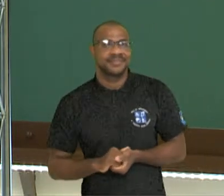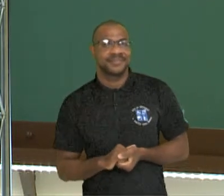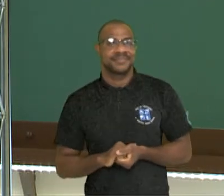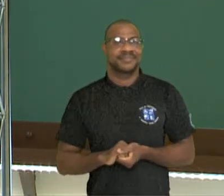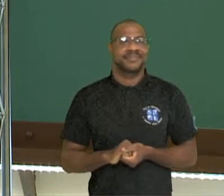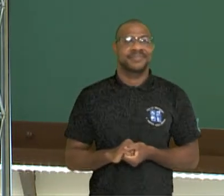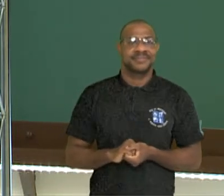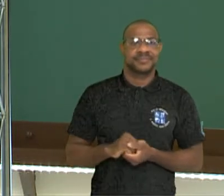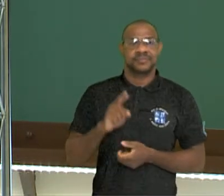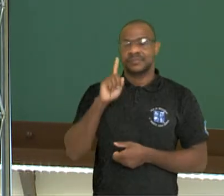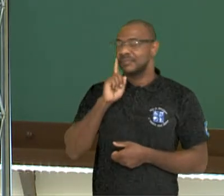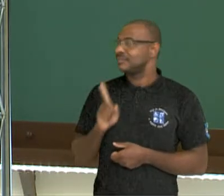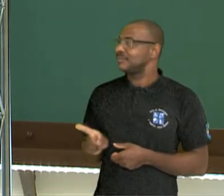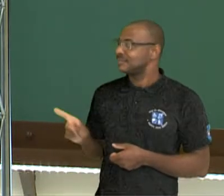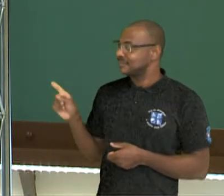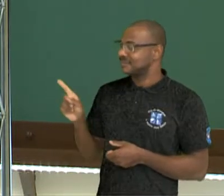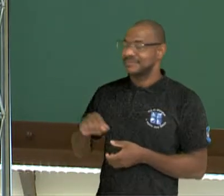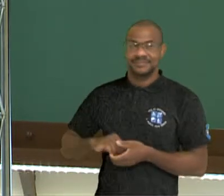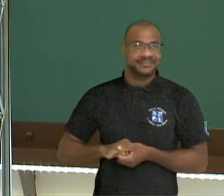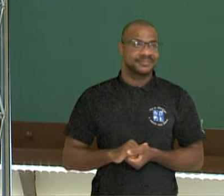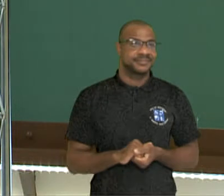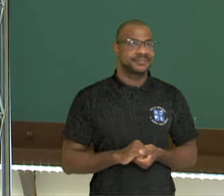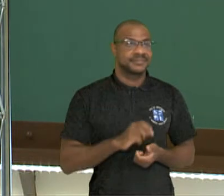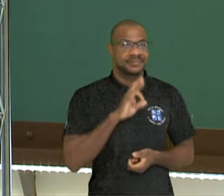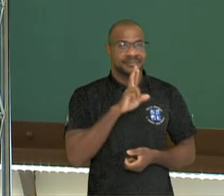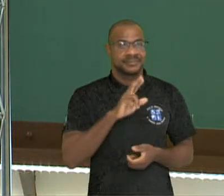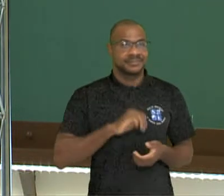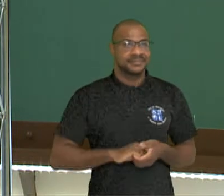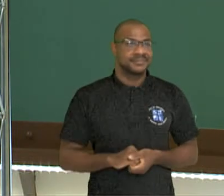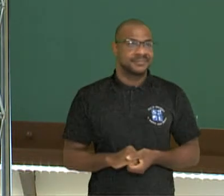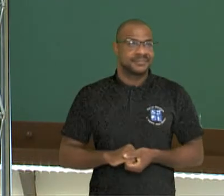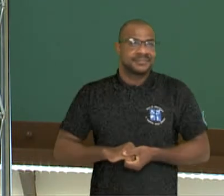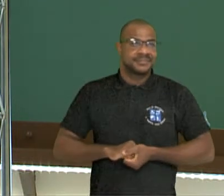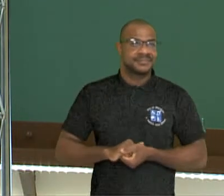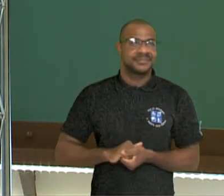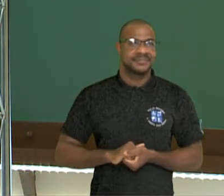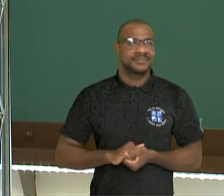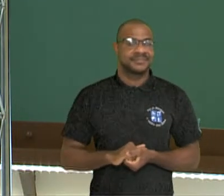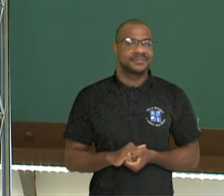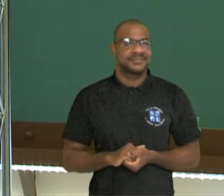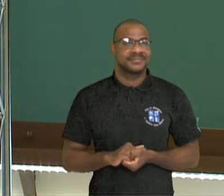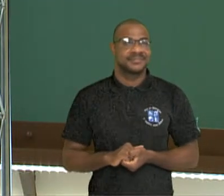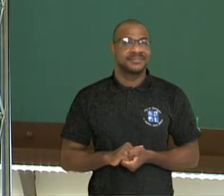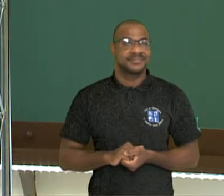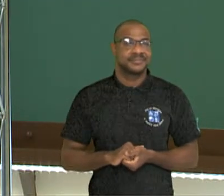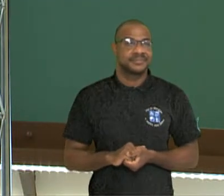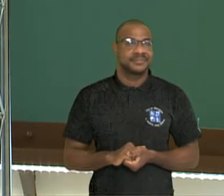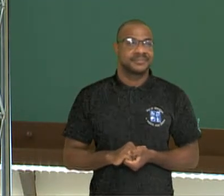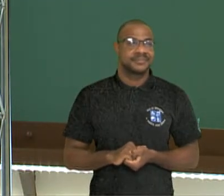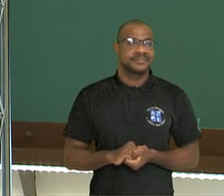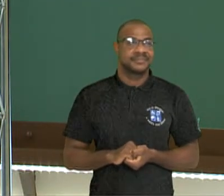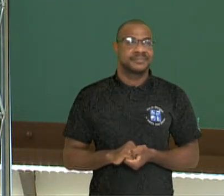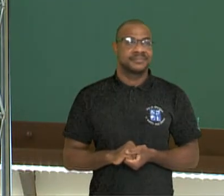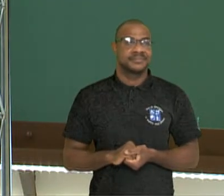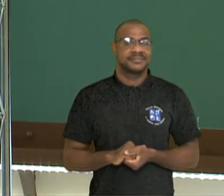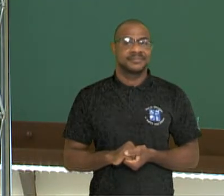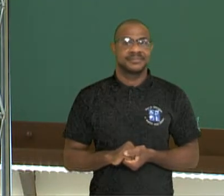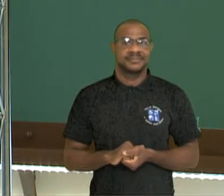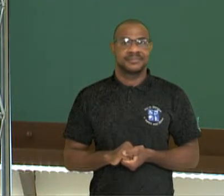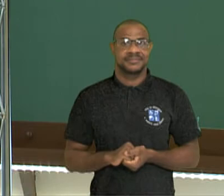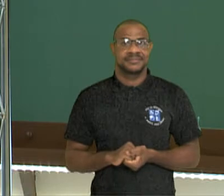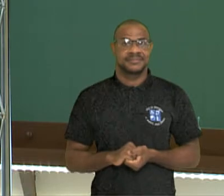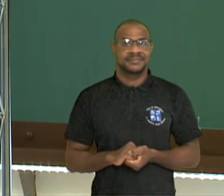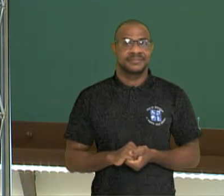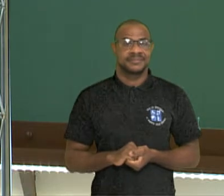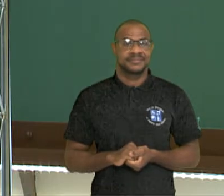seus padres, eles são irmãos. Teus irmãos são seus filhos. Aliás, teus irmãos com os